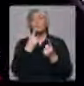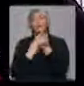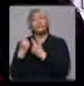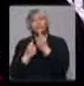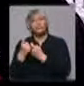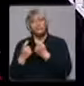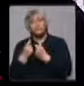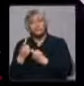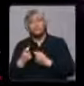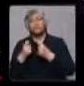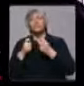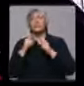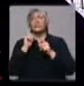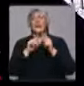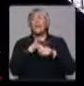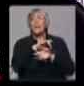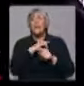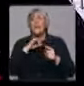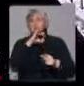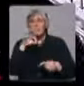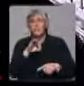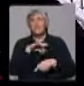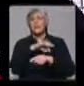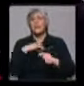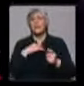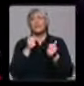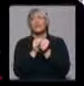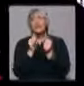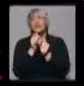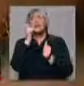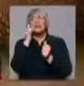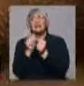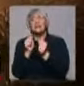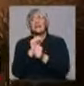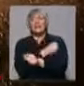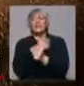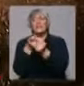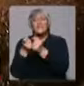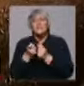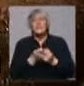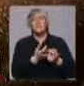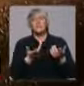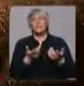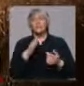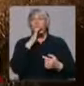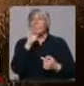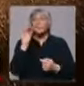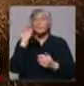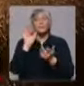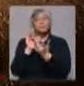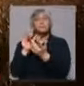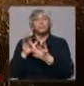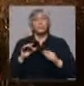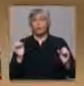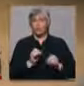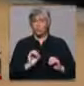consiga chegar ao contacto com o médico de família, com o médico assistente, com quem vinha acompanhando, com vizinhos. A família não foi contactada e, pelo que